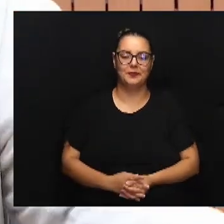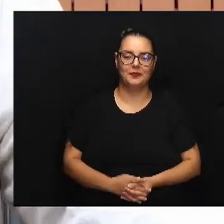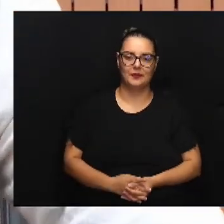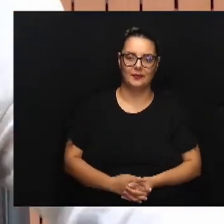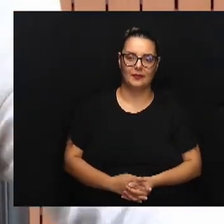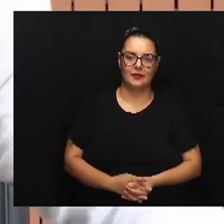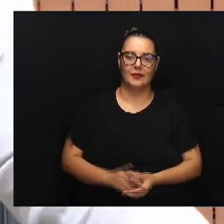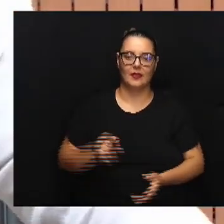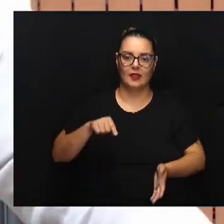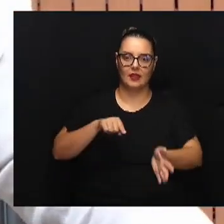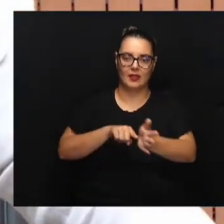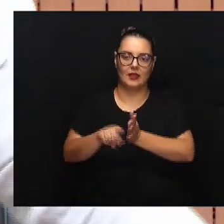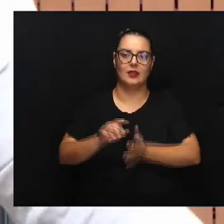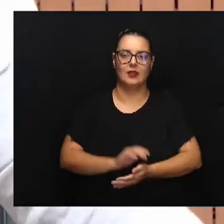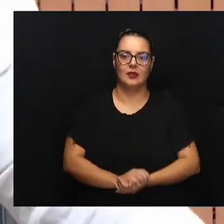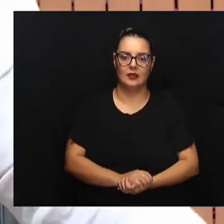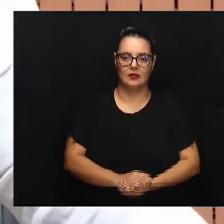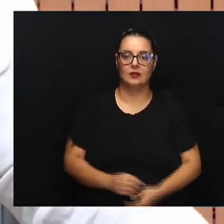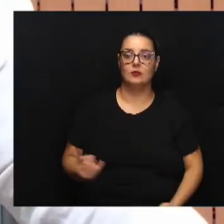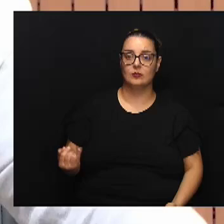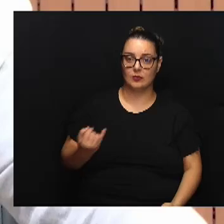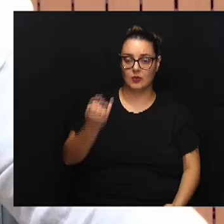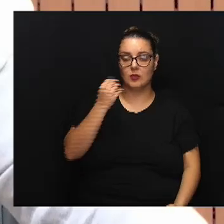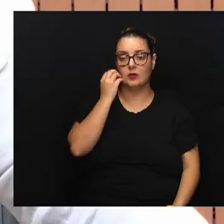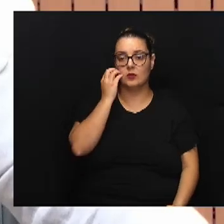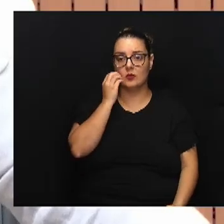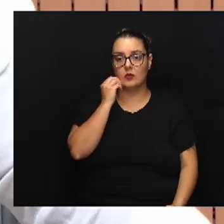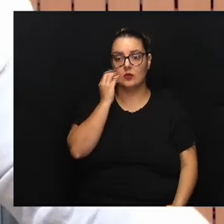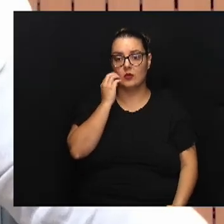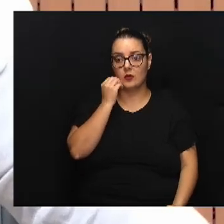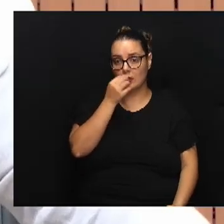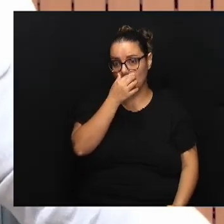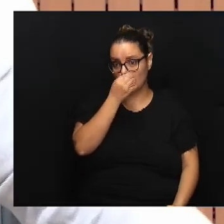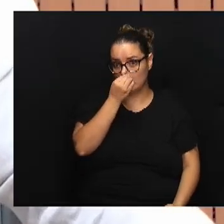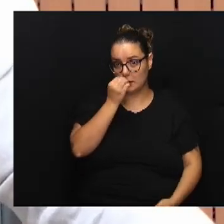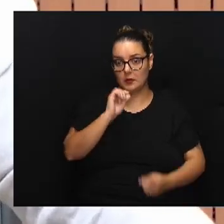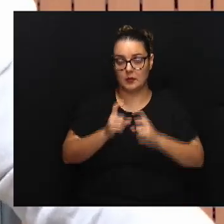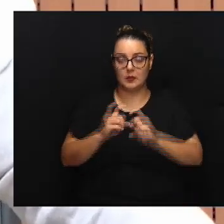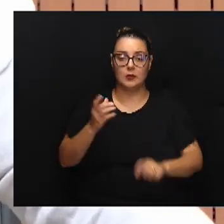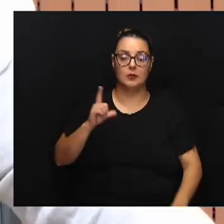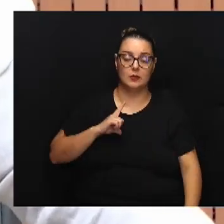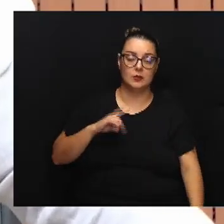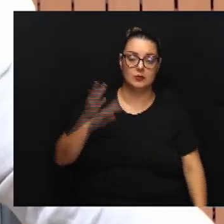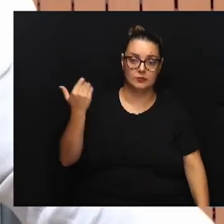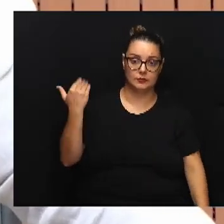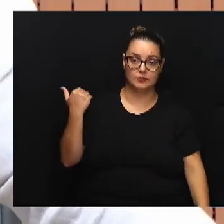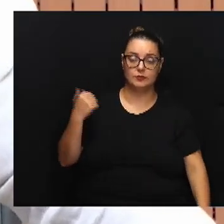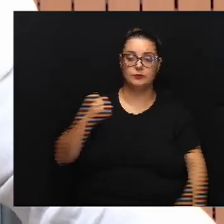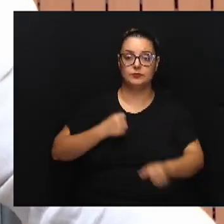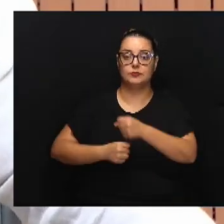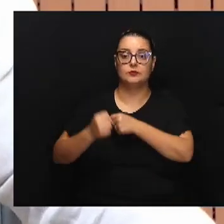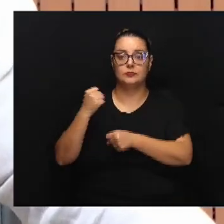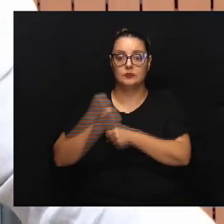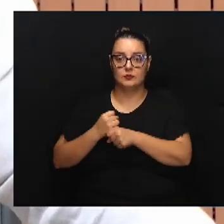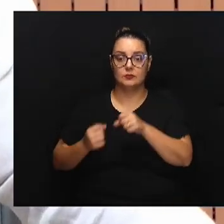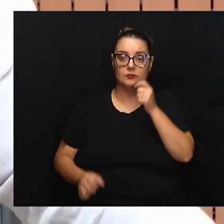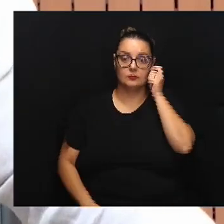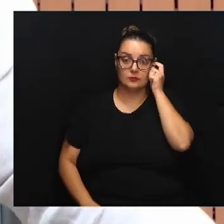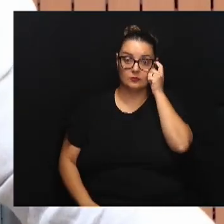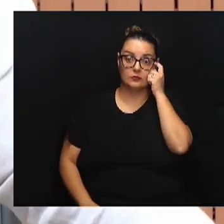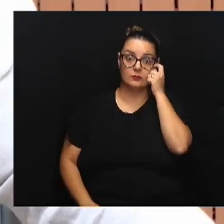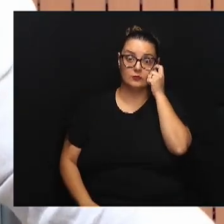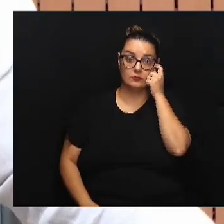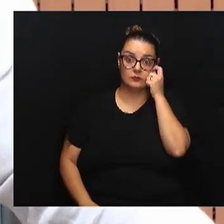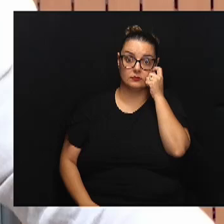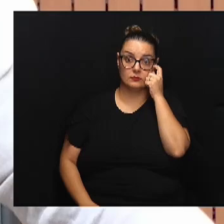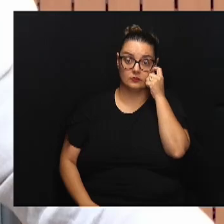Essa é uma pergunta importante, isso foi na reunião que nós tivemos o ano passado, ela foi